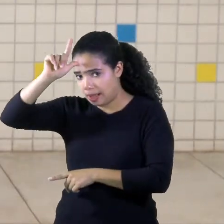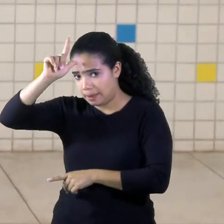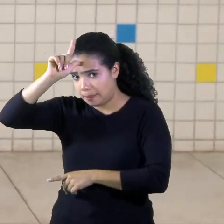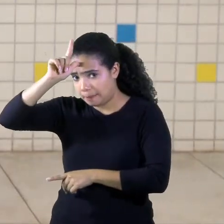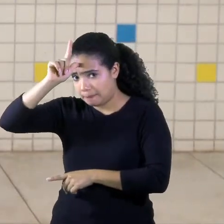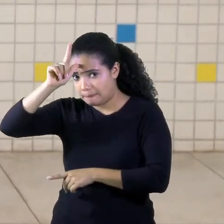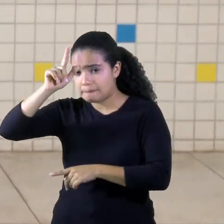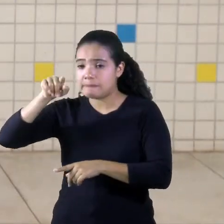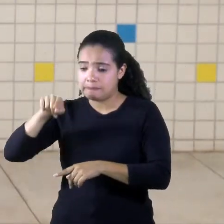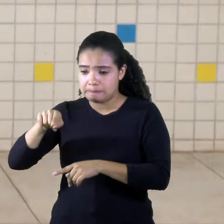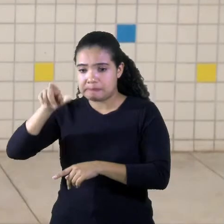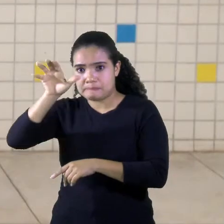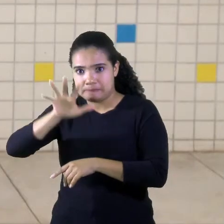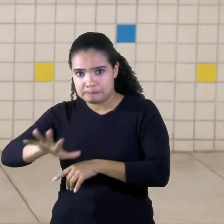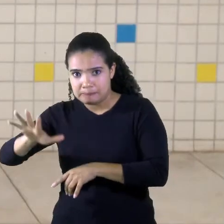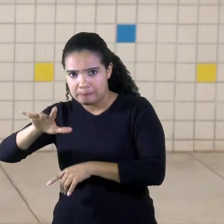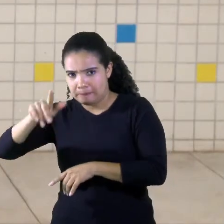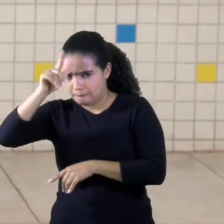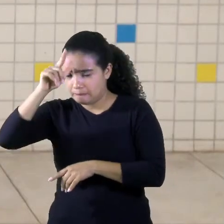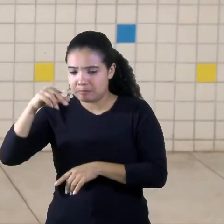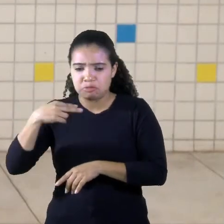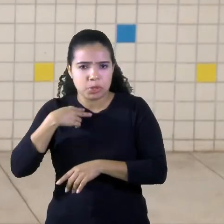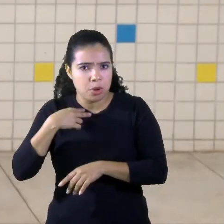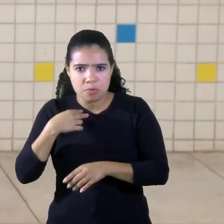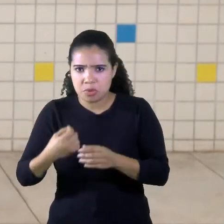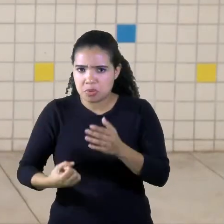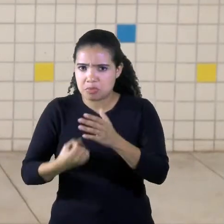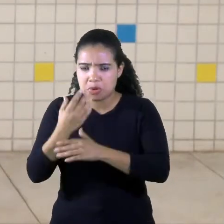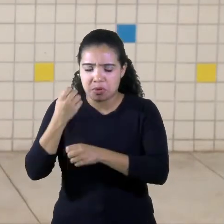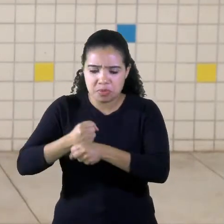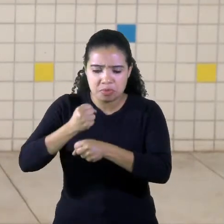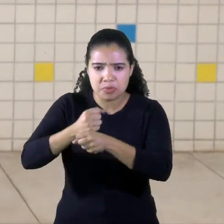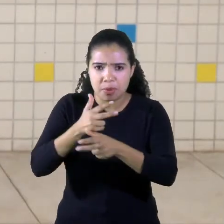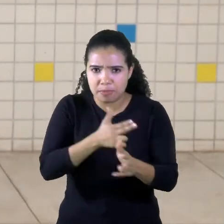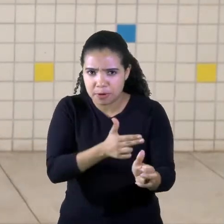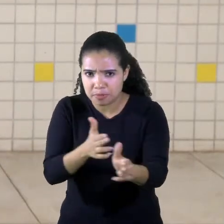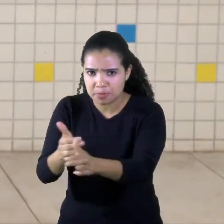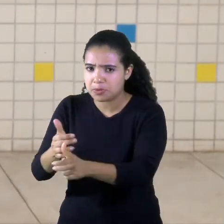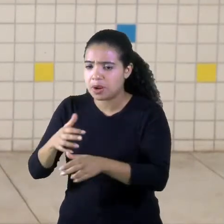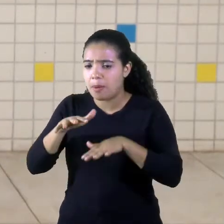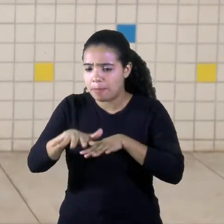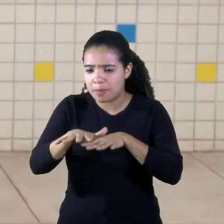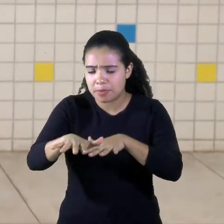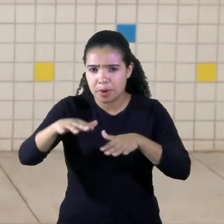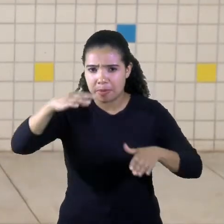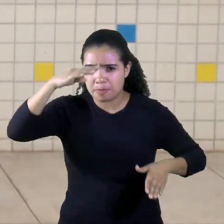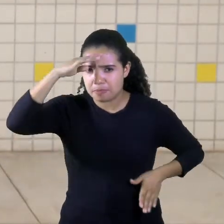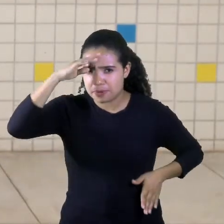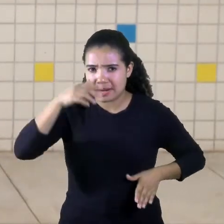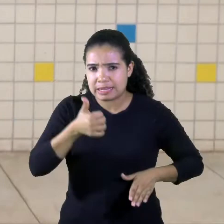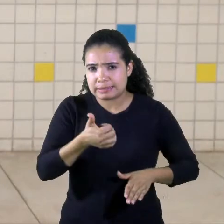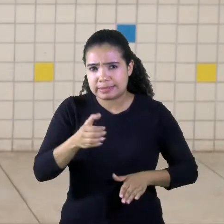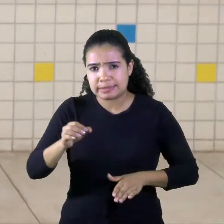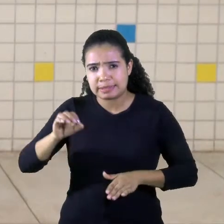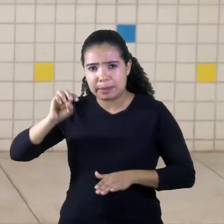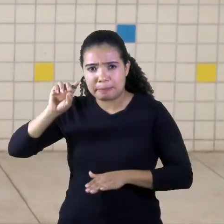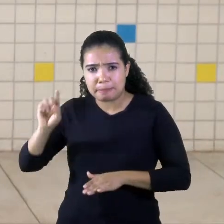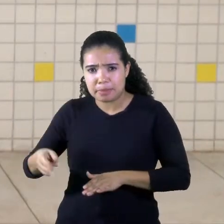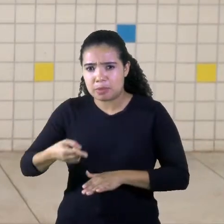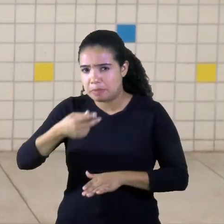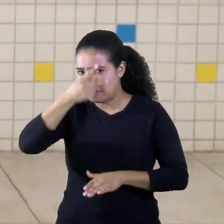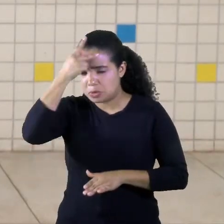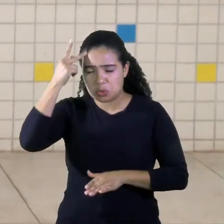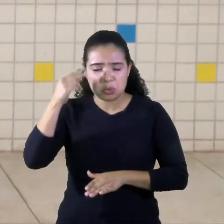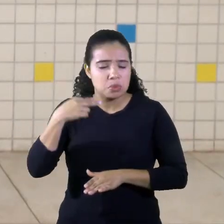território alemão, por exemplo, eles não poderiam fabricar armas, não poderiam ter um exército com mais de 100 mil soldados,